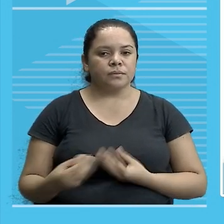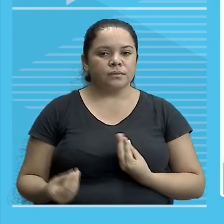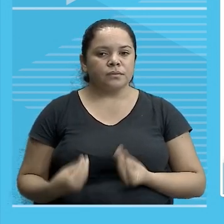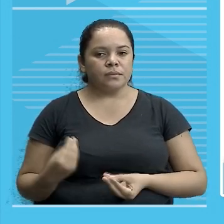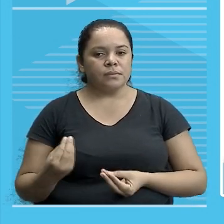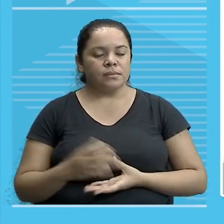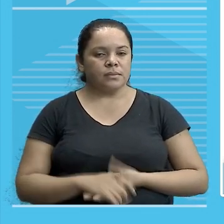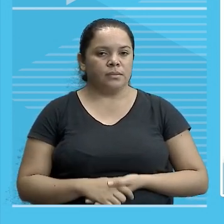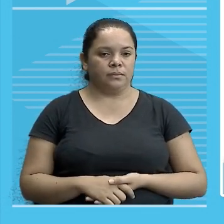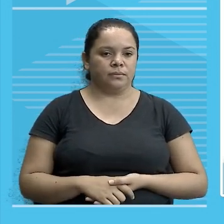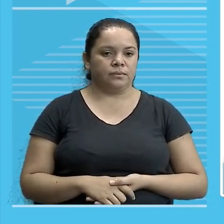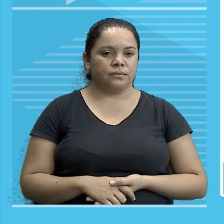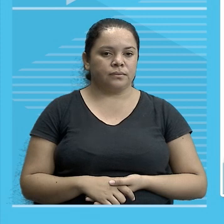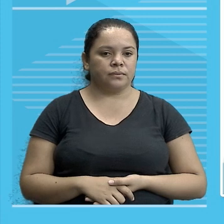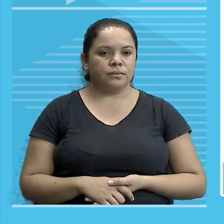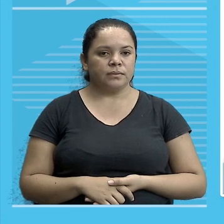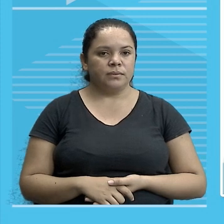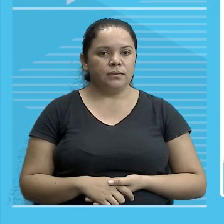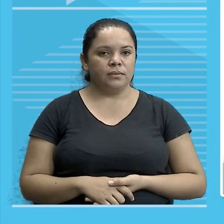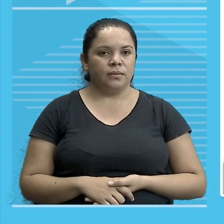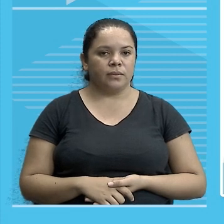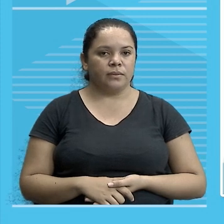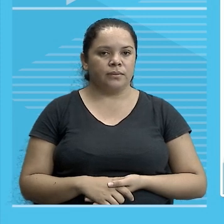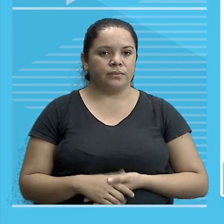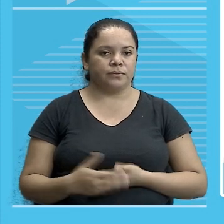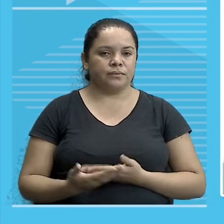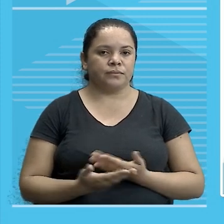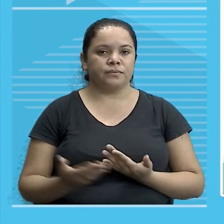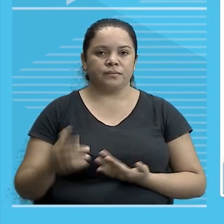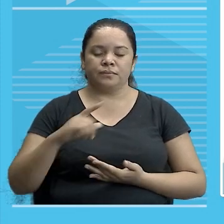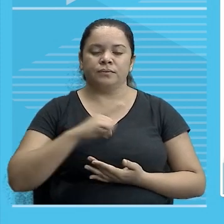no ponto onde você tem